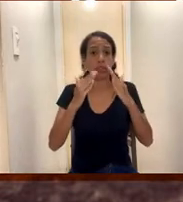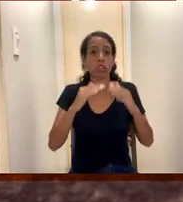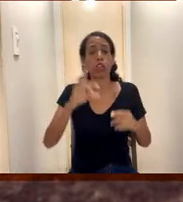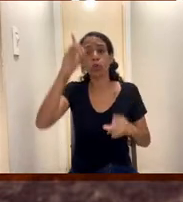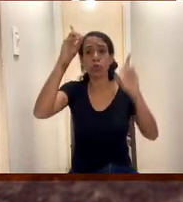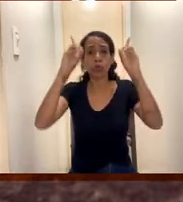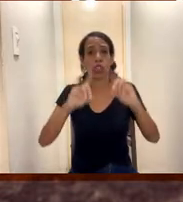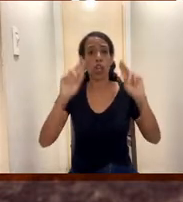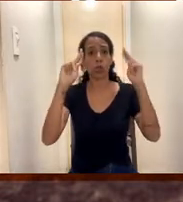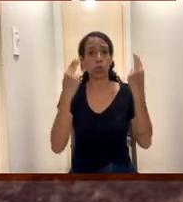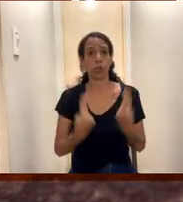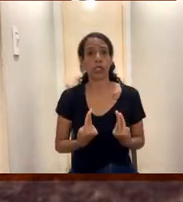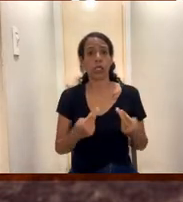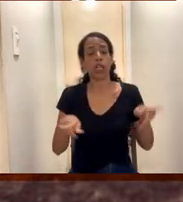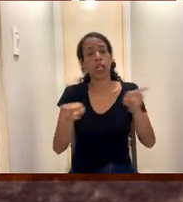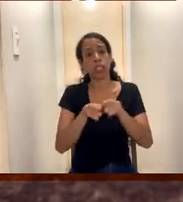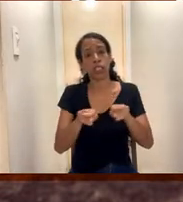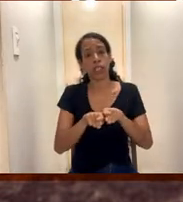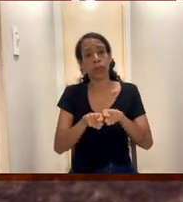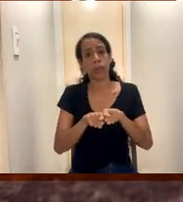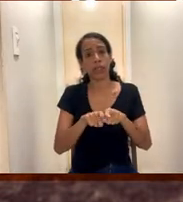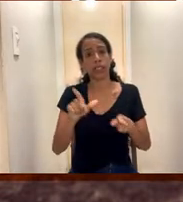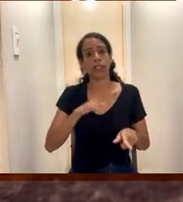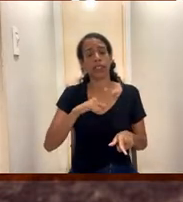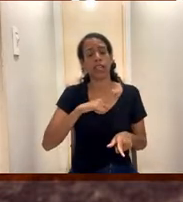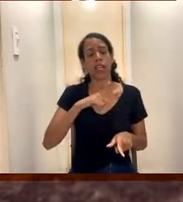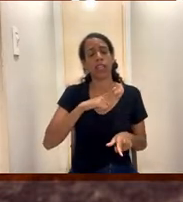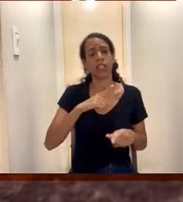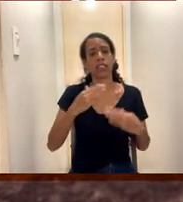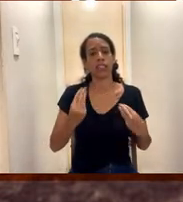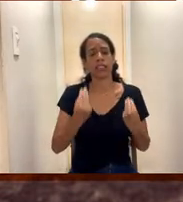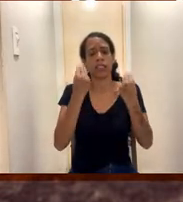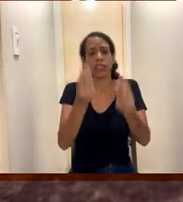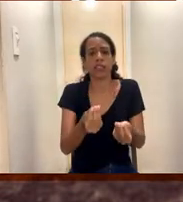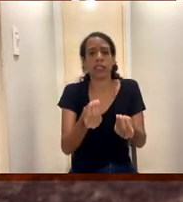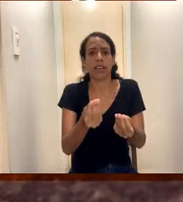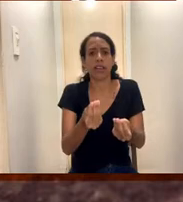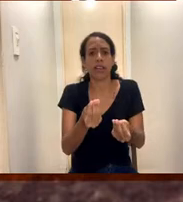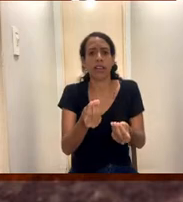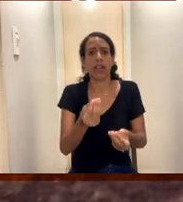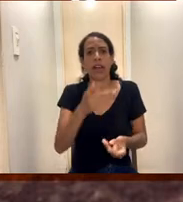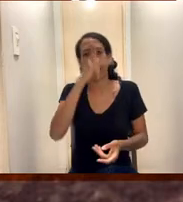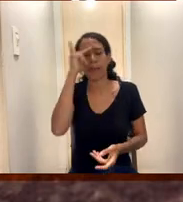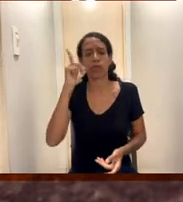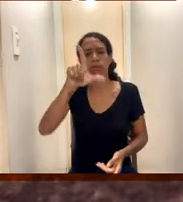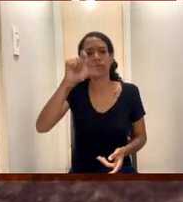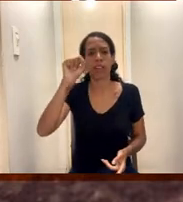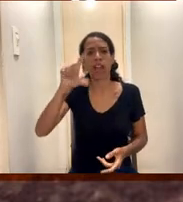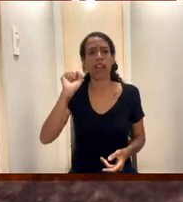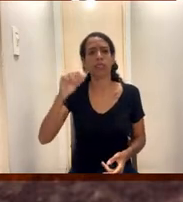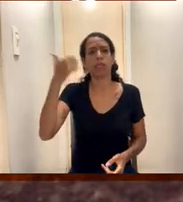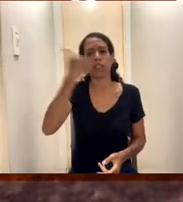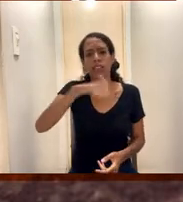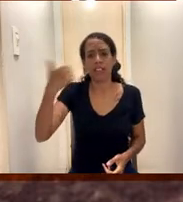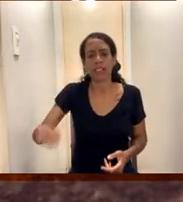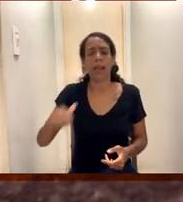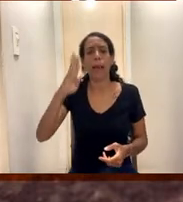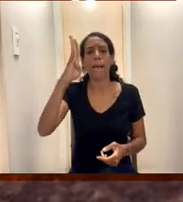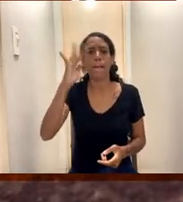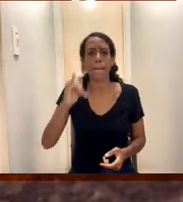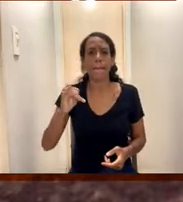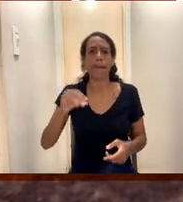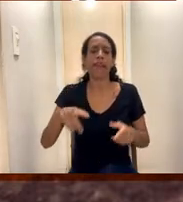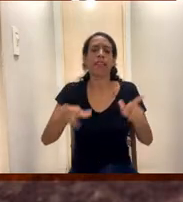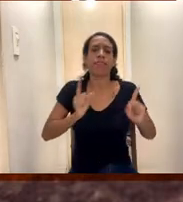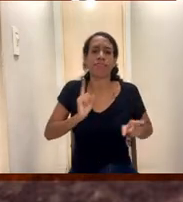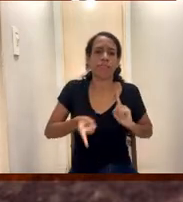direitos humanos e da dignidade de pessoas lésbicas, gays, bissexuais,